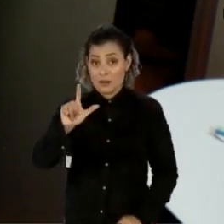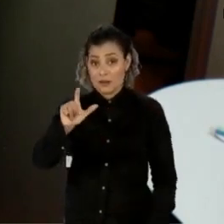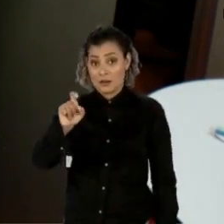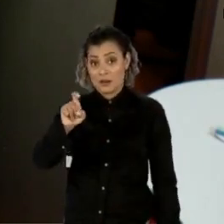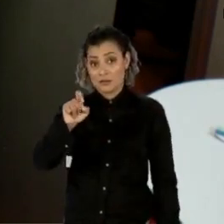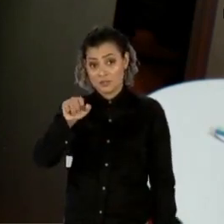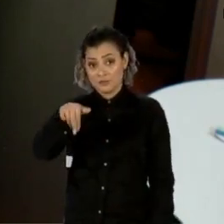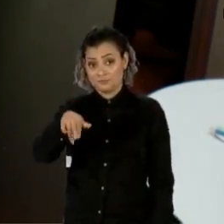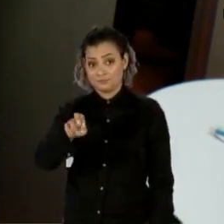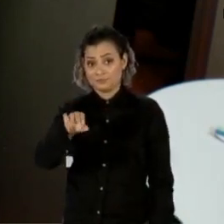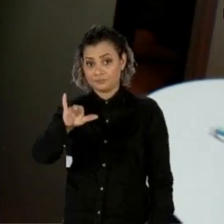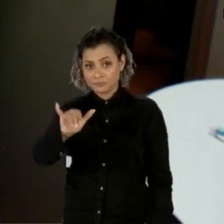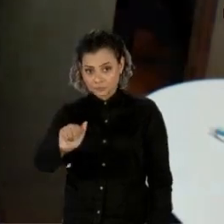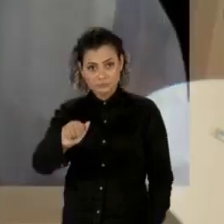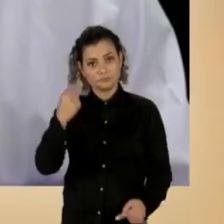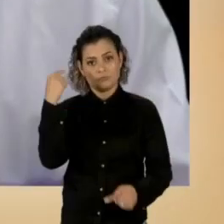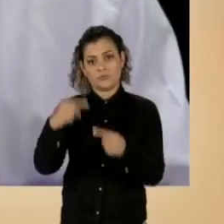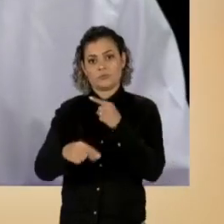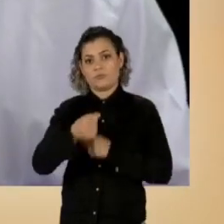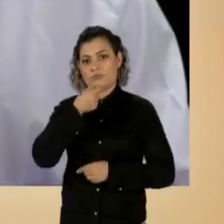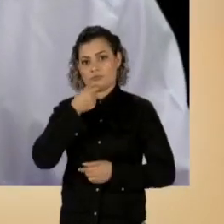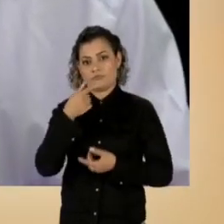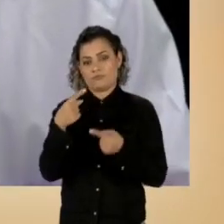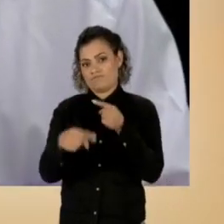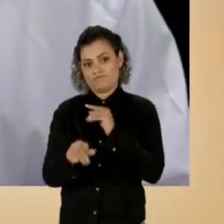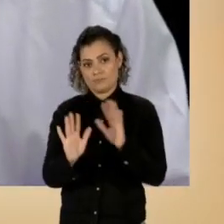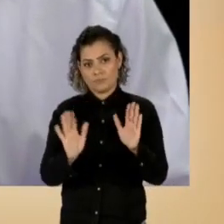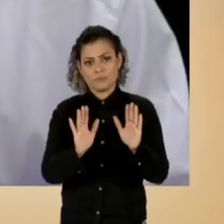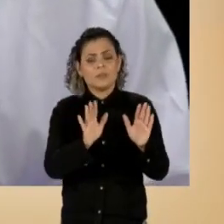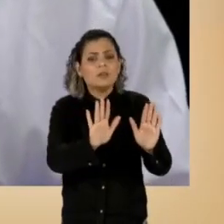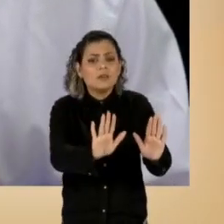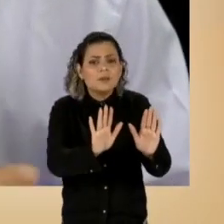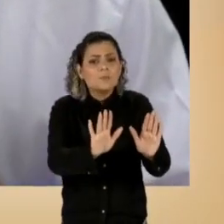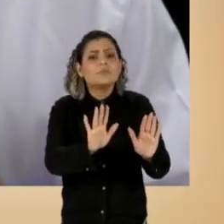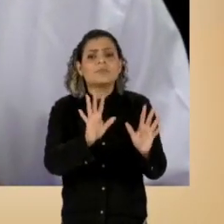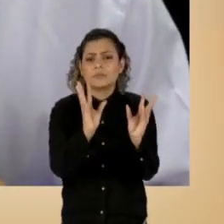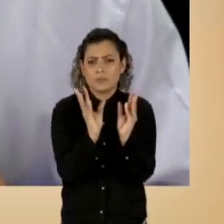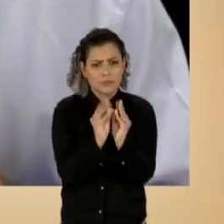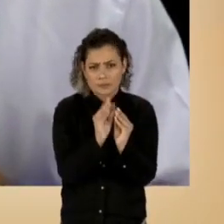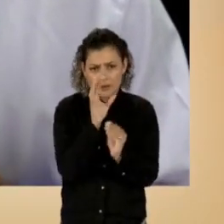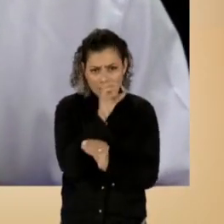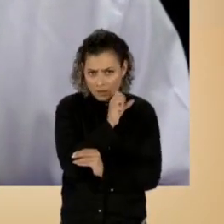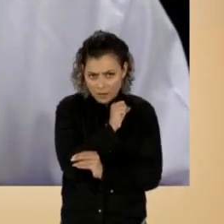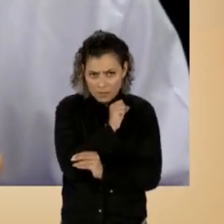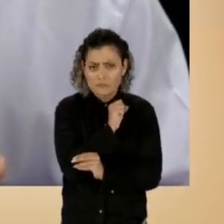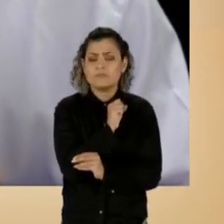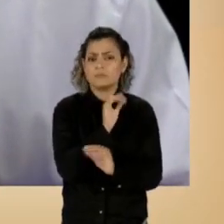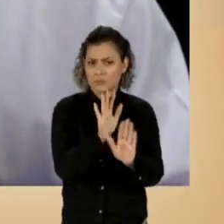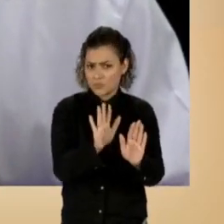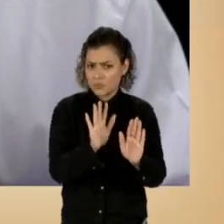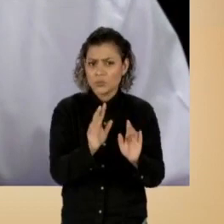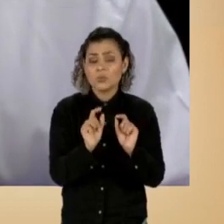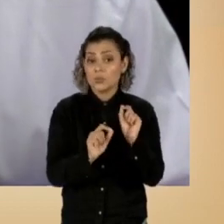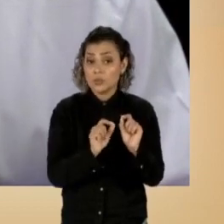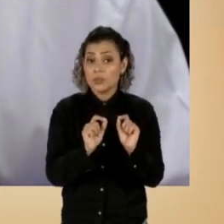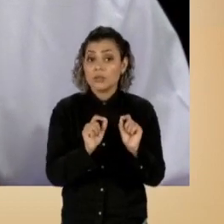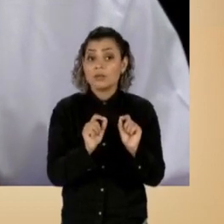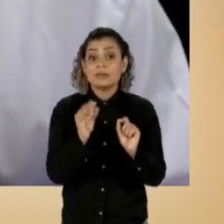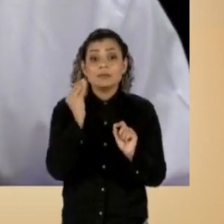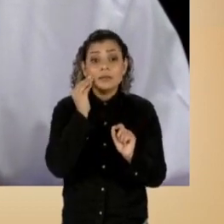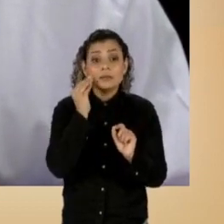é efetivo para esse país para o professor é agora pra finalizar só também é na medida do possível